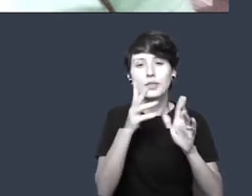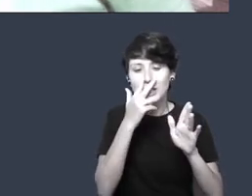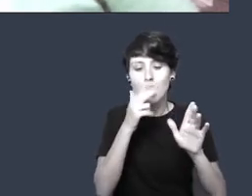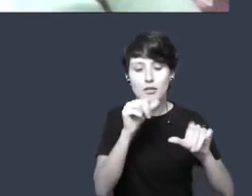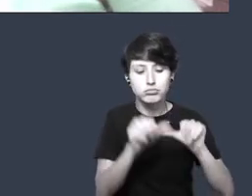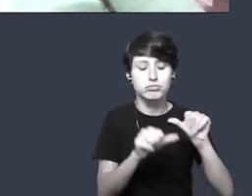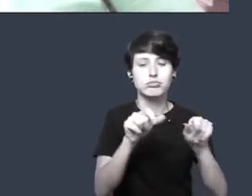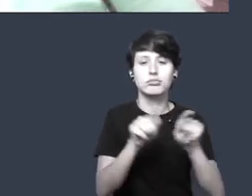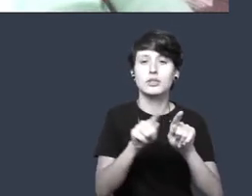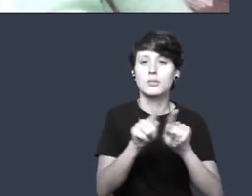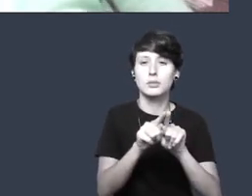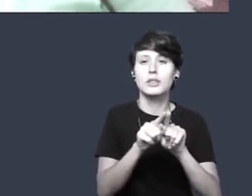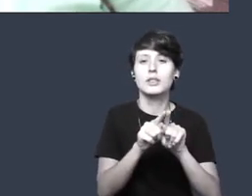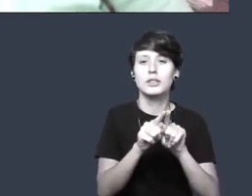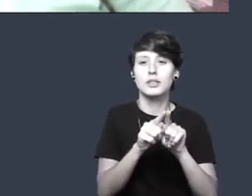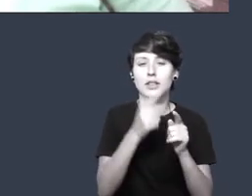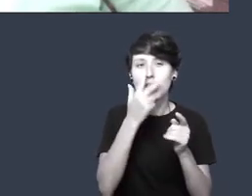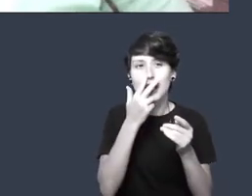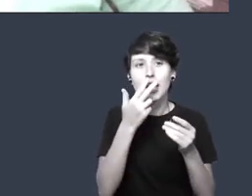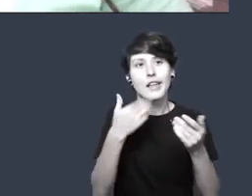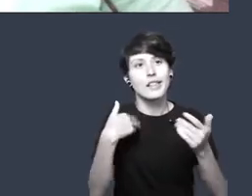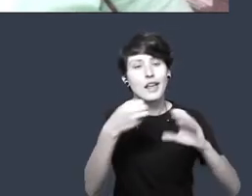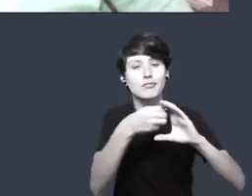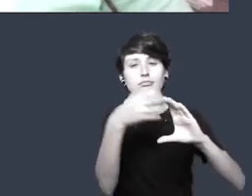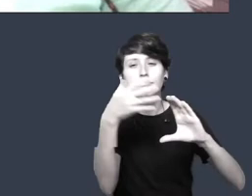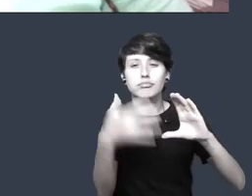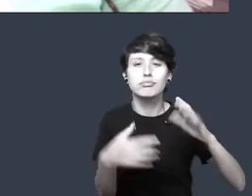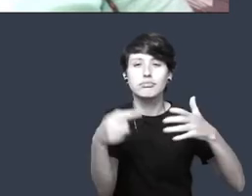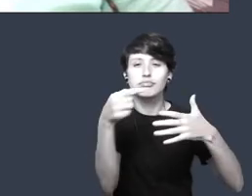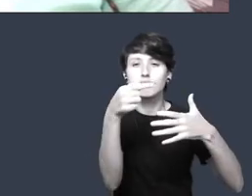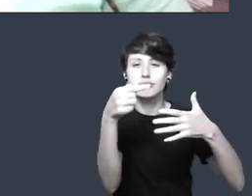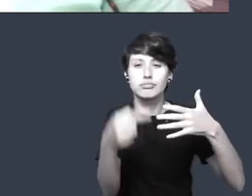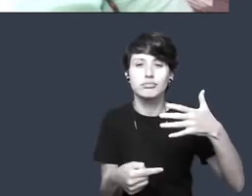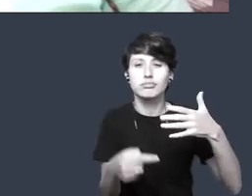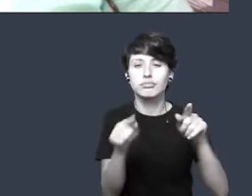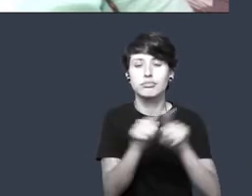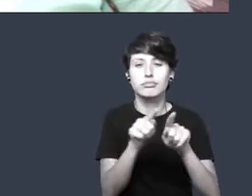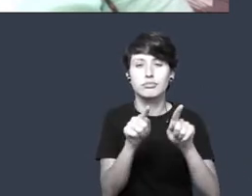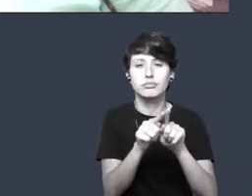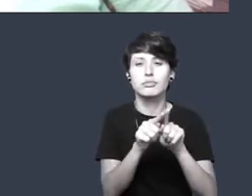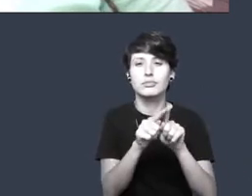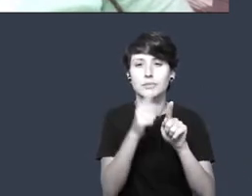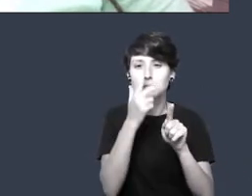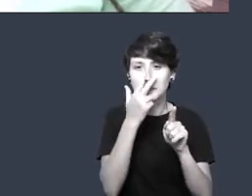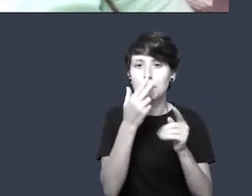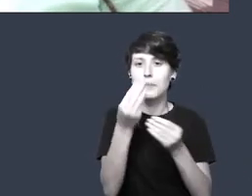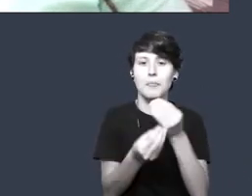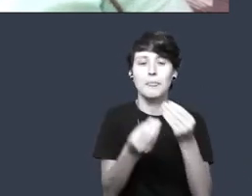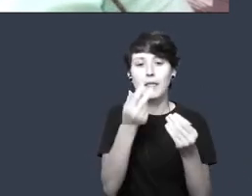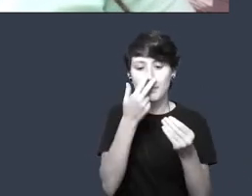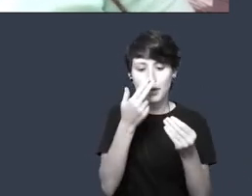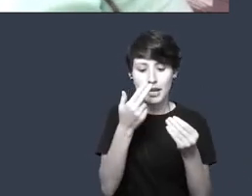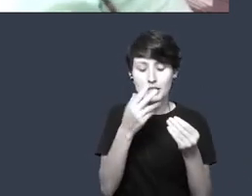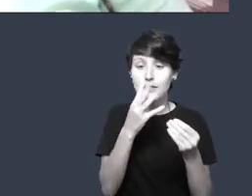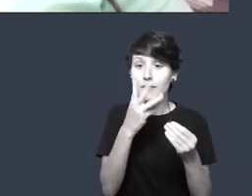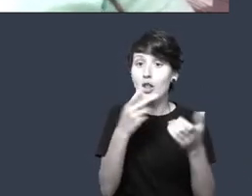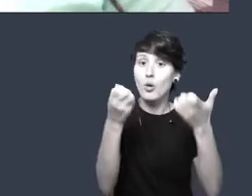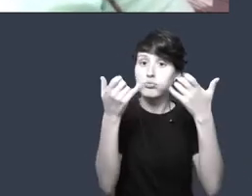discutindo essas questões. E sobre a visão, né, do cientista de dados que você falou,